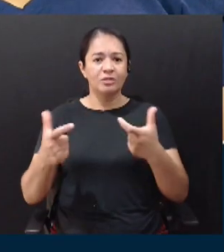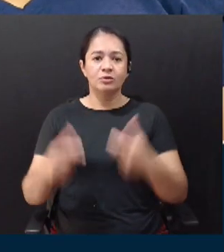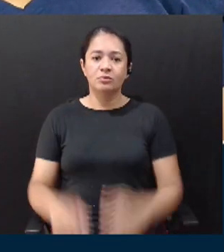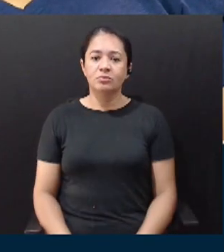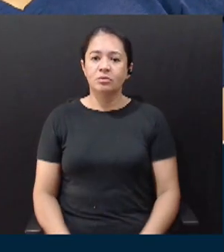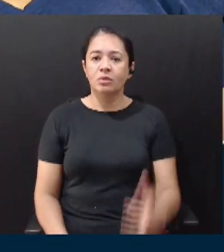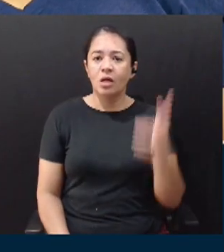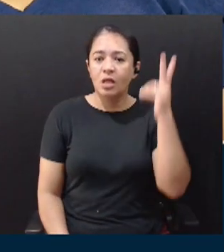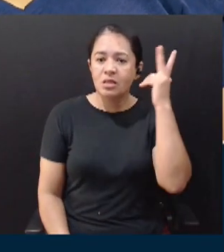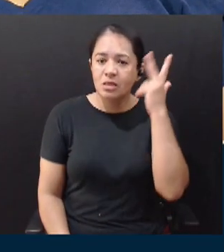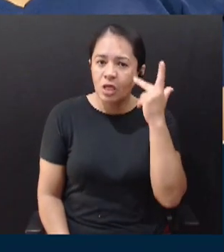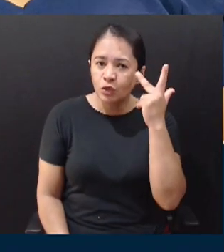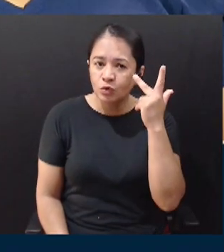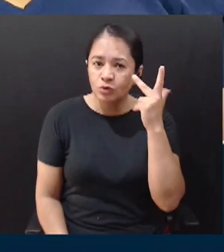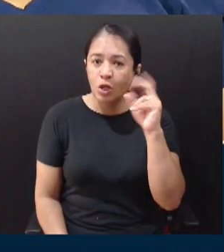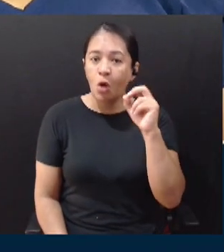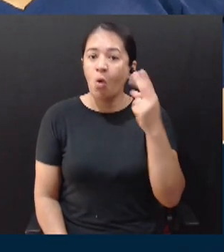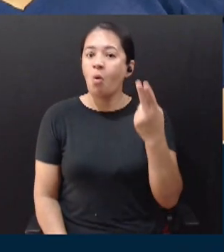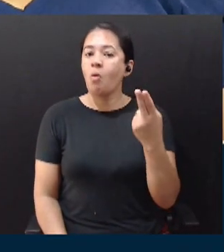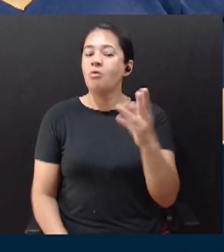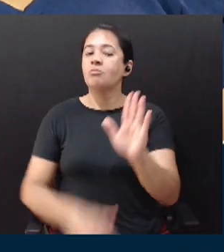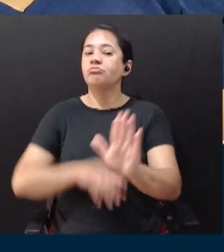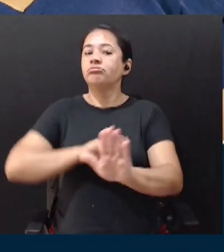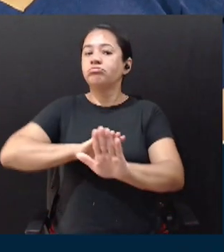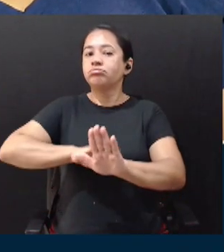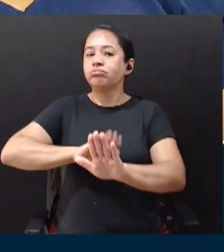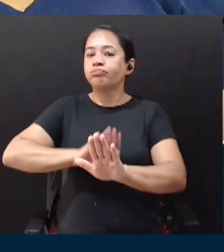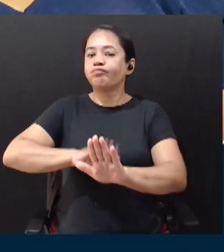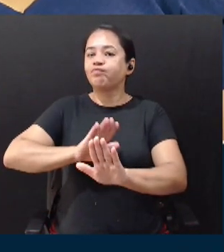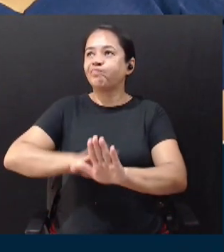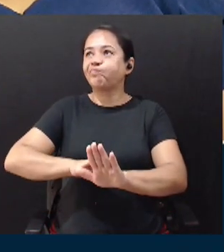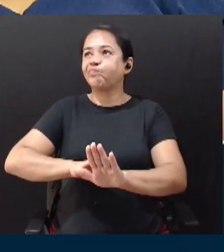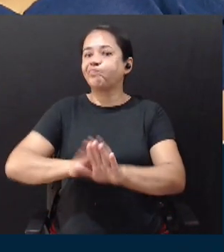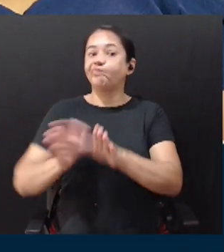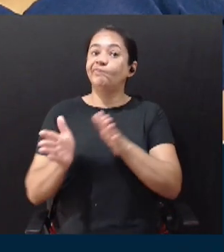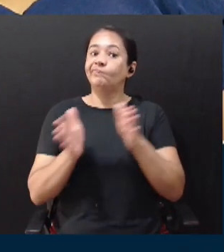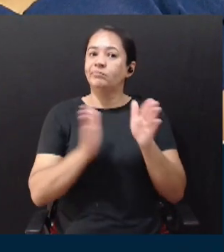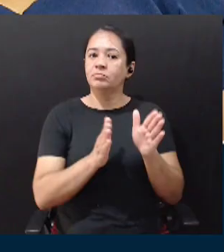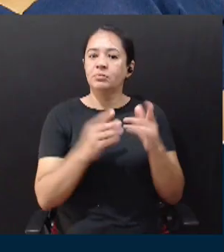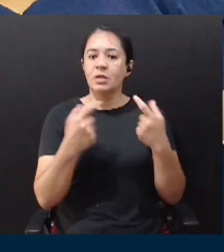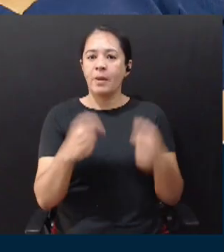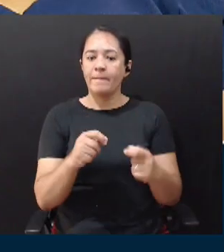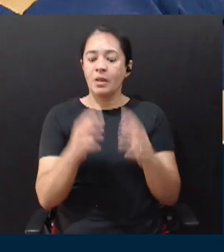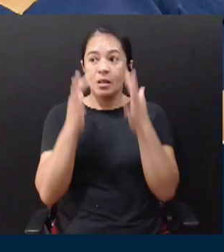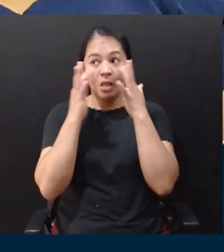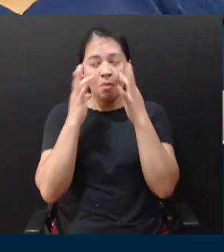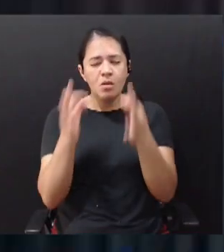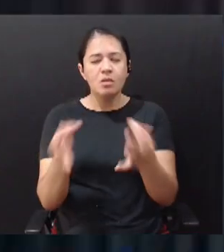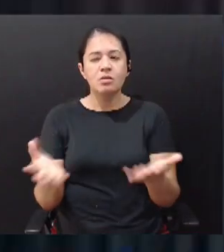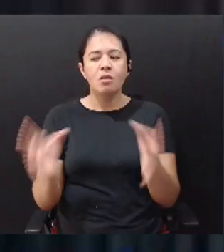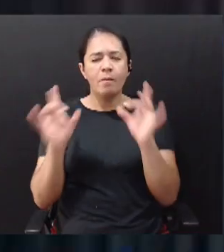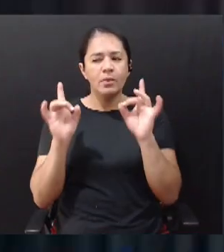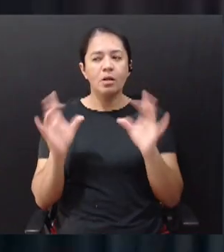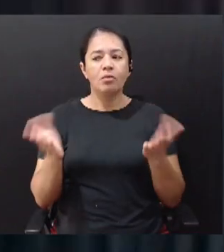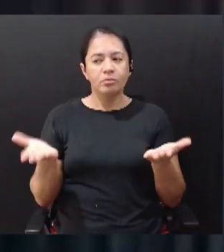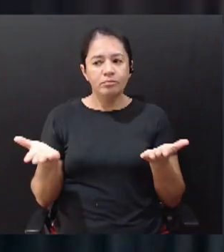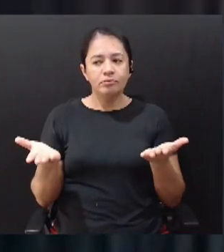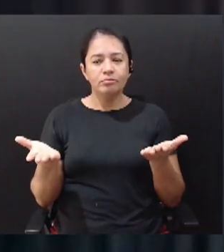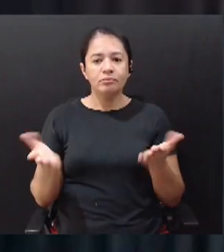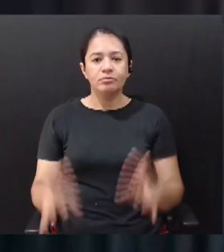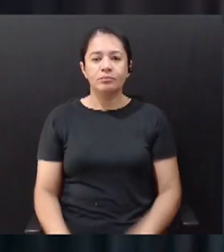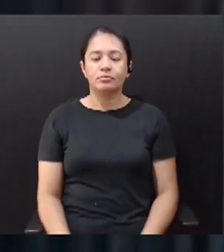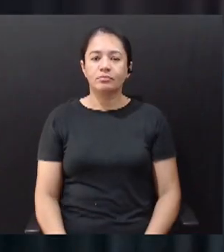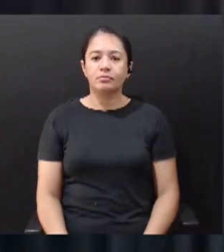tem alguma parte aí, algum lado que precisa de uma atenção especial? Uhum. É, provavelmente